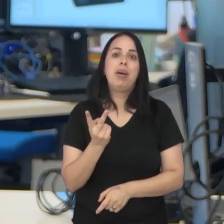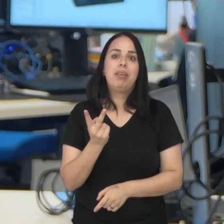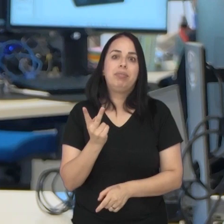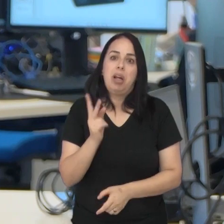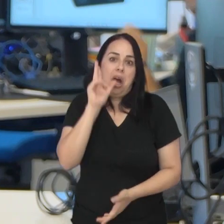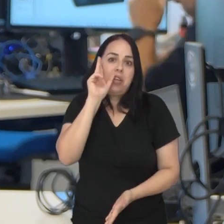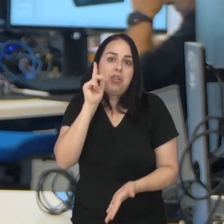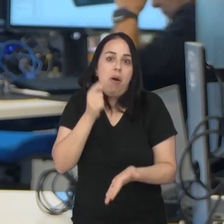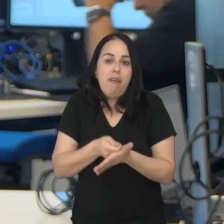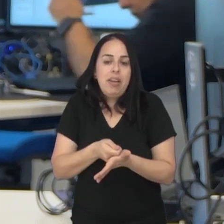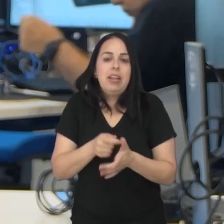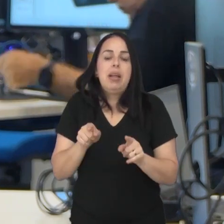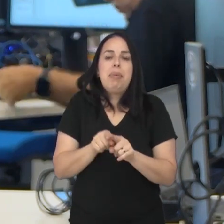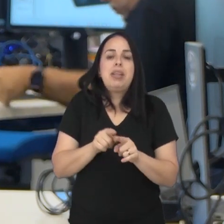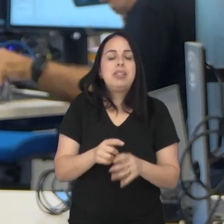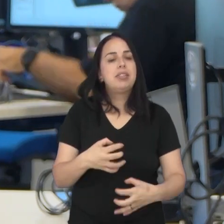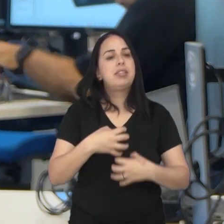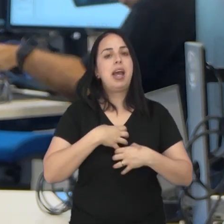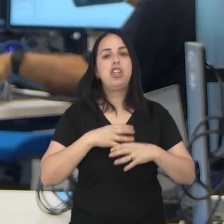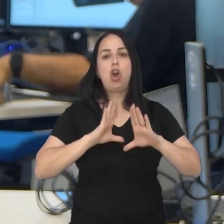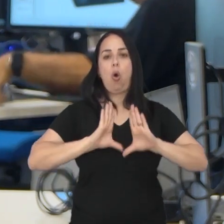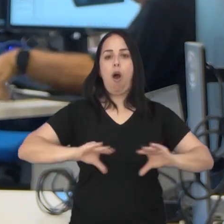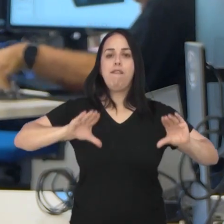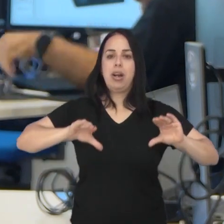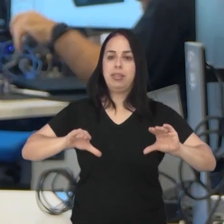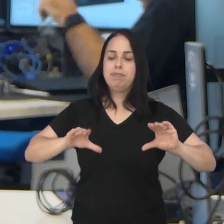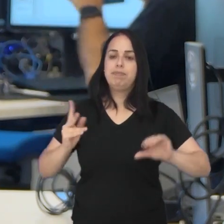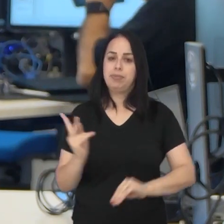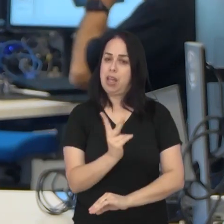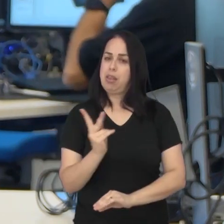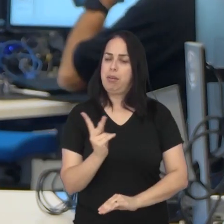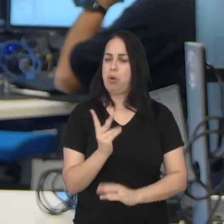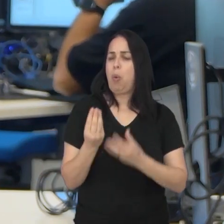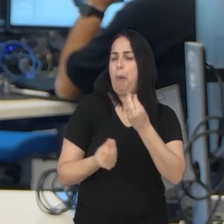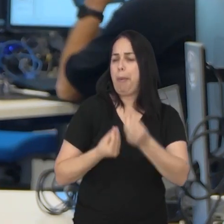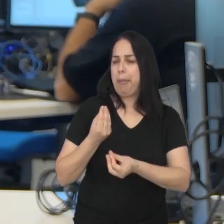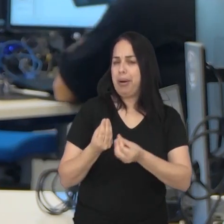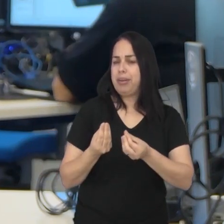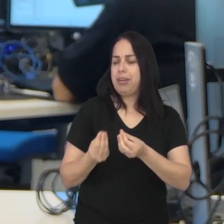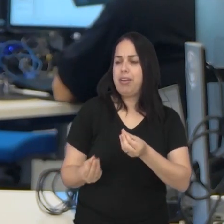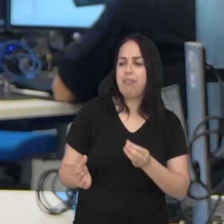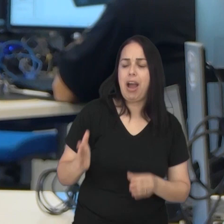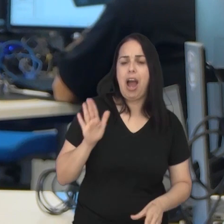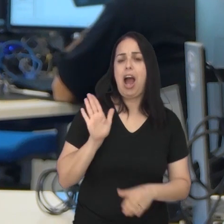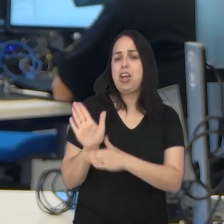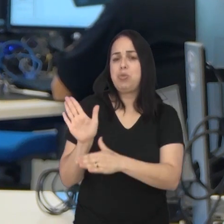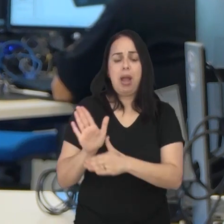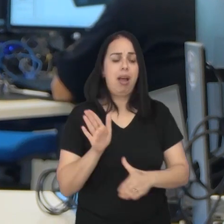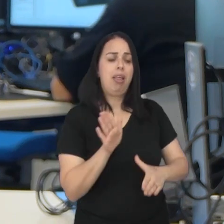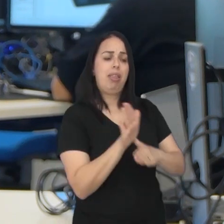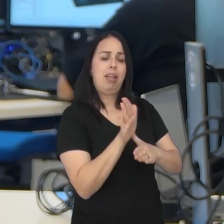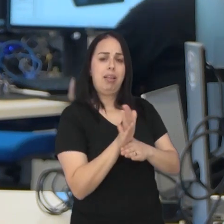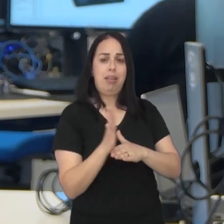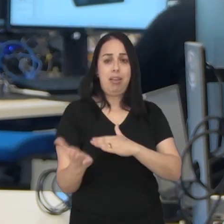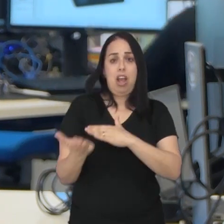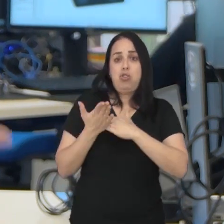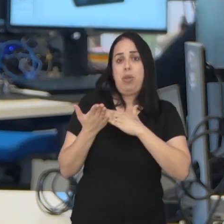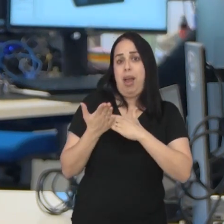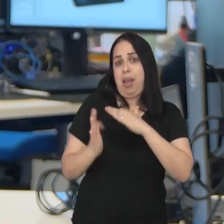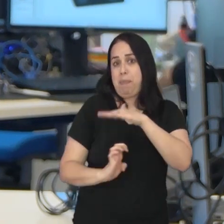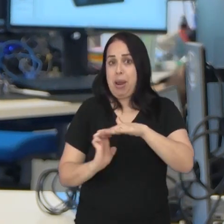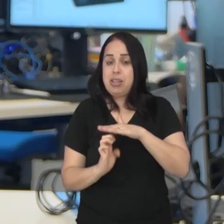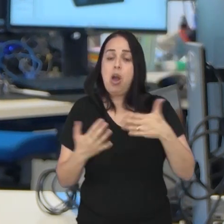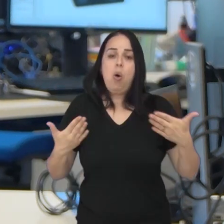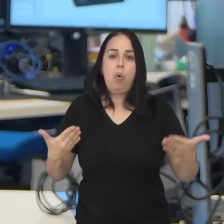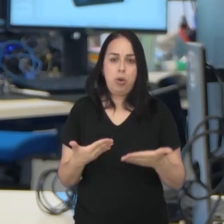hoje encaram o trabalho e a melhor forma, né? Como se sente mais confortável e também como que isso vai agregar tanto para o colaborador